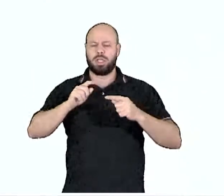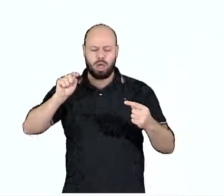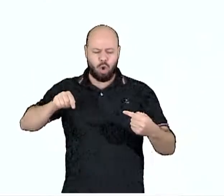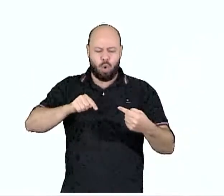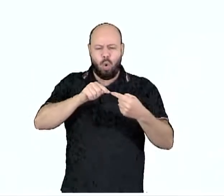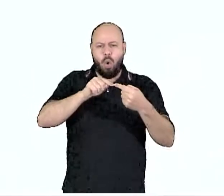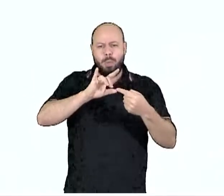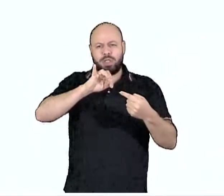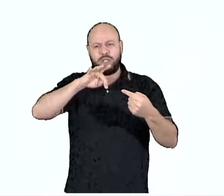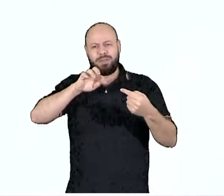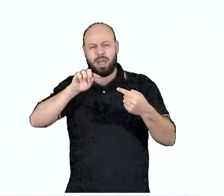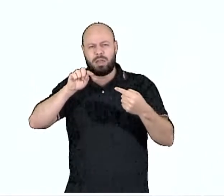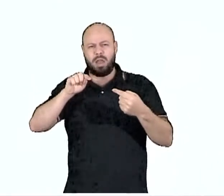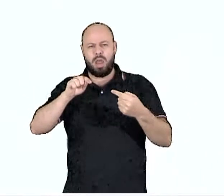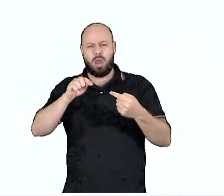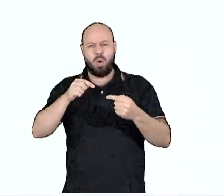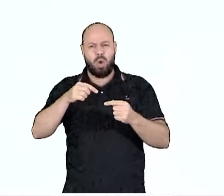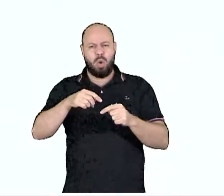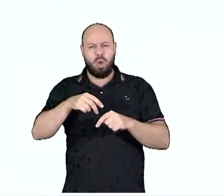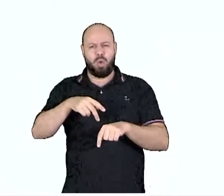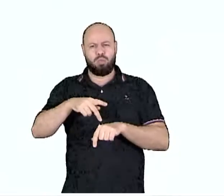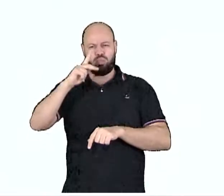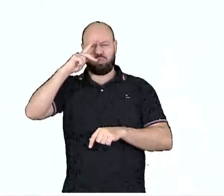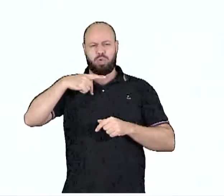e imparcialidade.